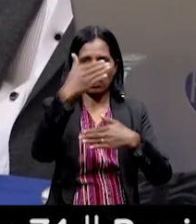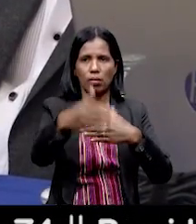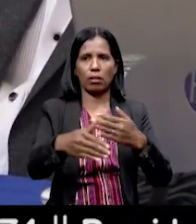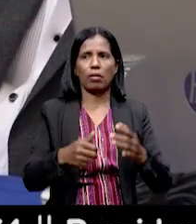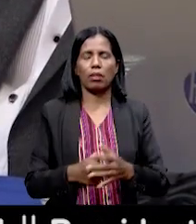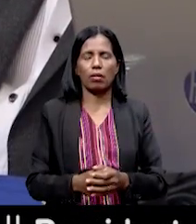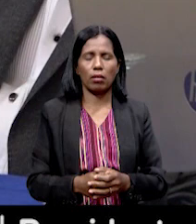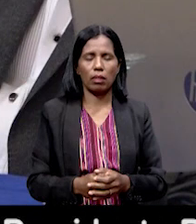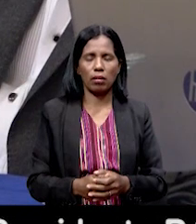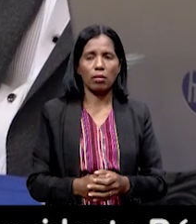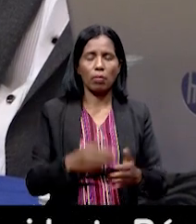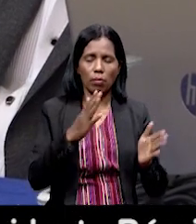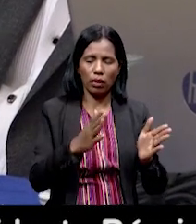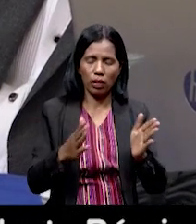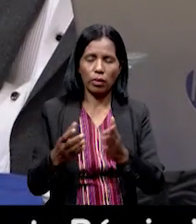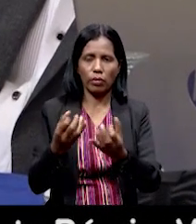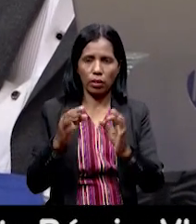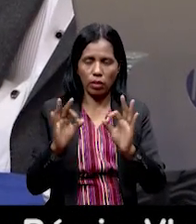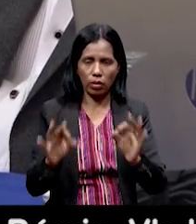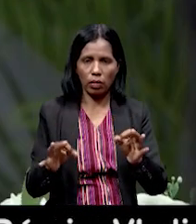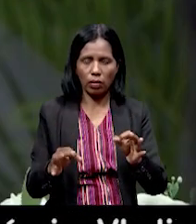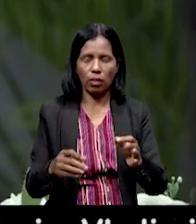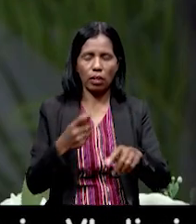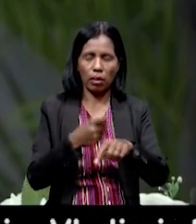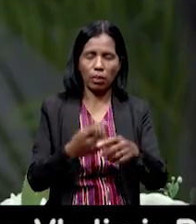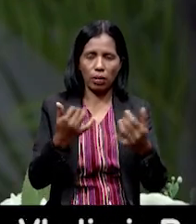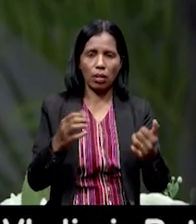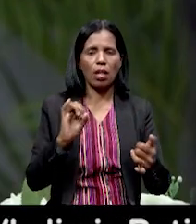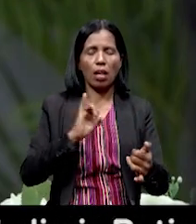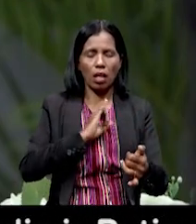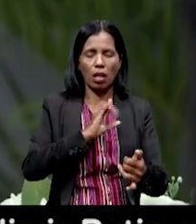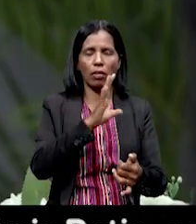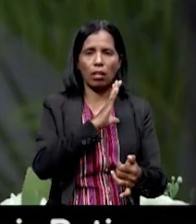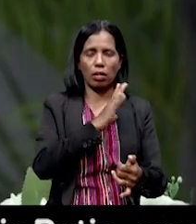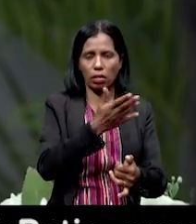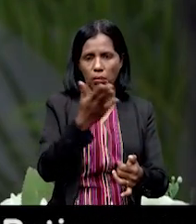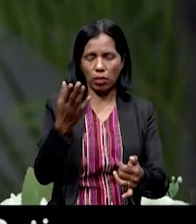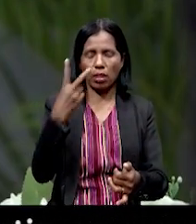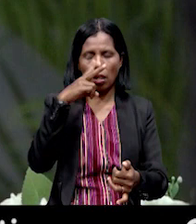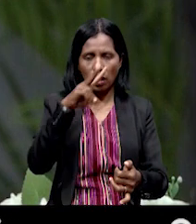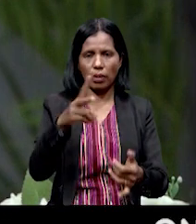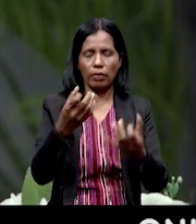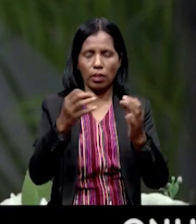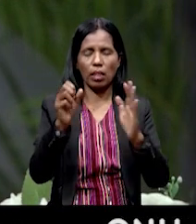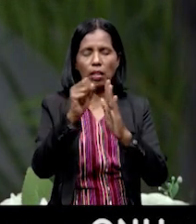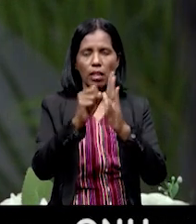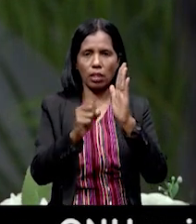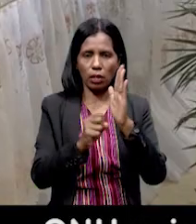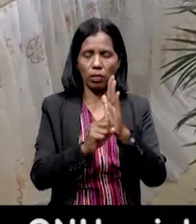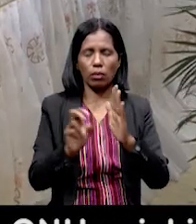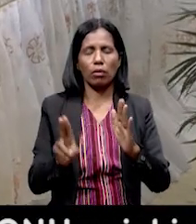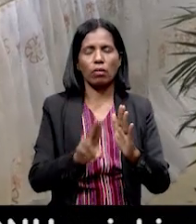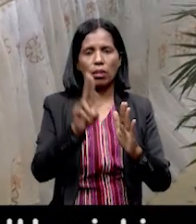Durante o processo de Hot, mas todo momento também, ao rei da Bolsiramos Harei, o Estatuto Universitário